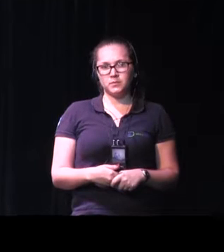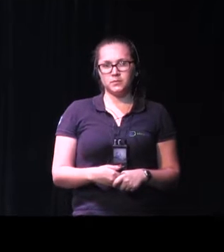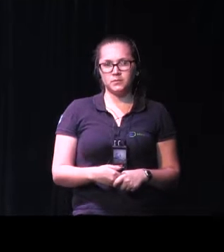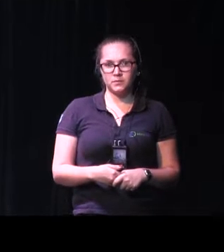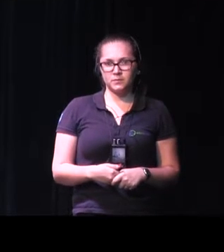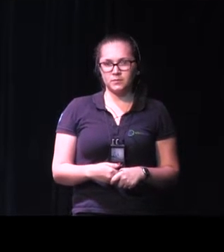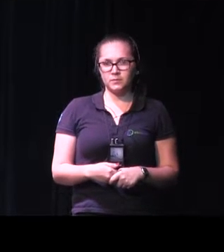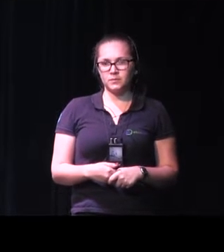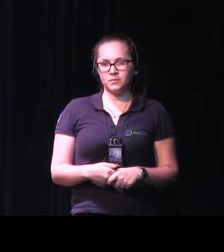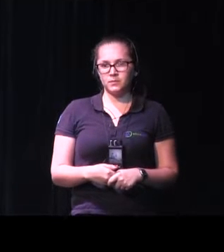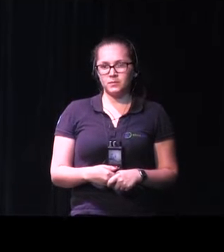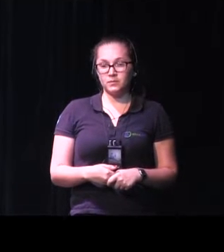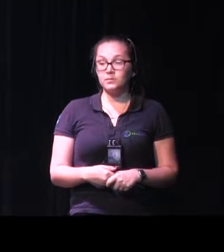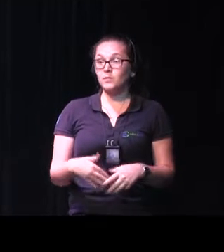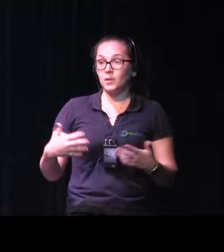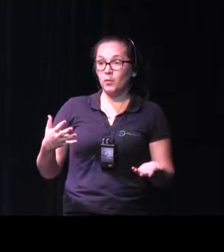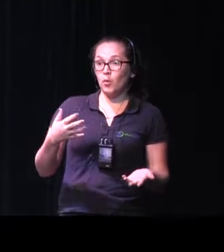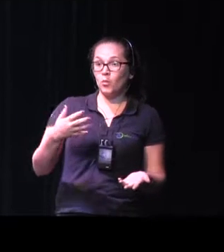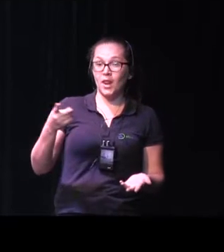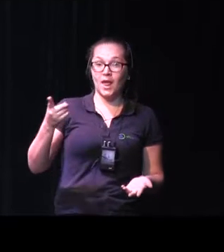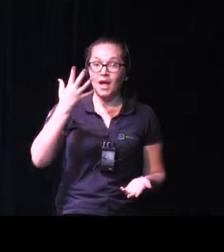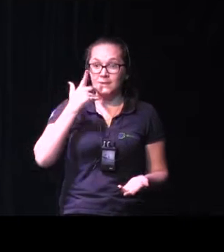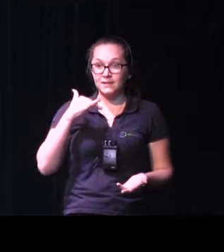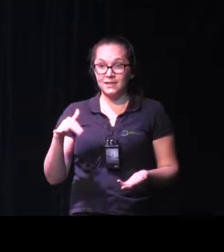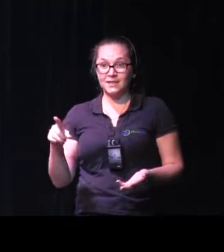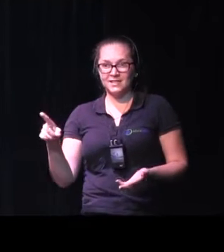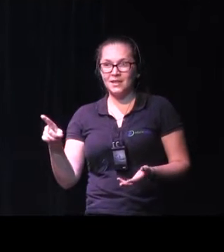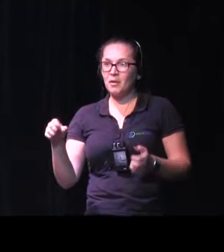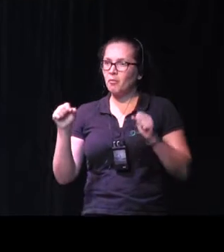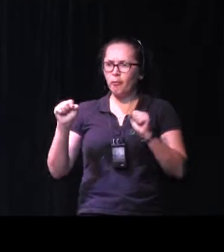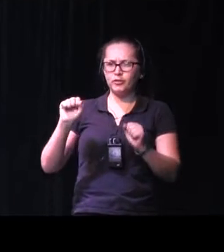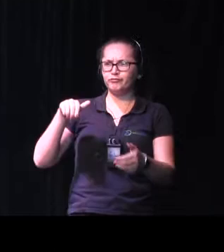traje de banho, eles têm que entrar de roupa. E, bom,